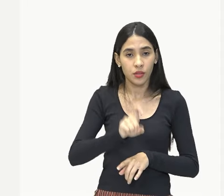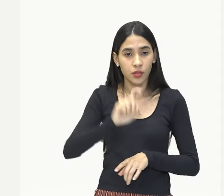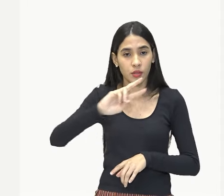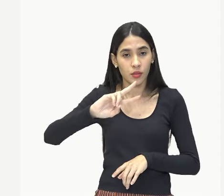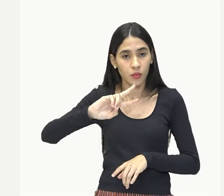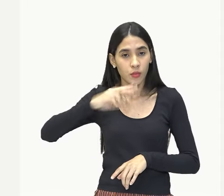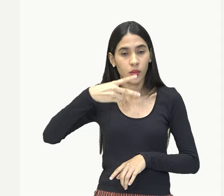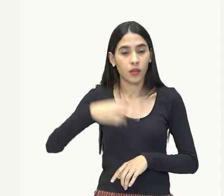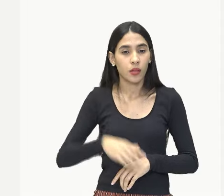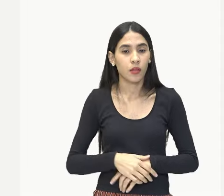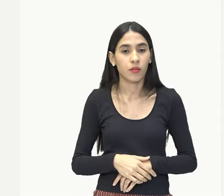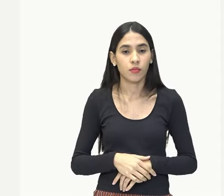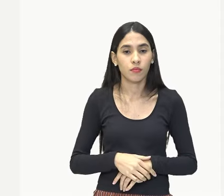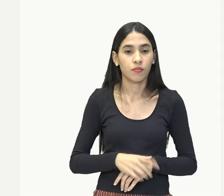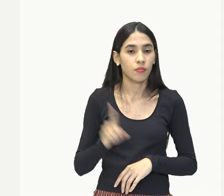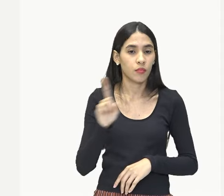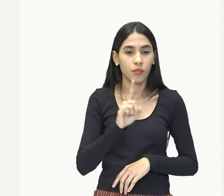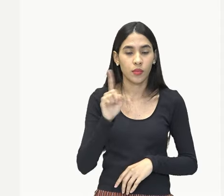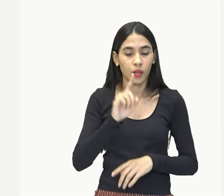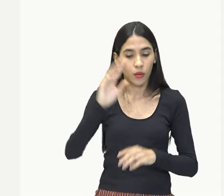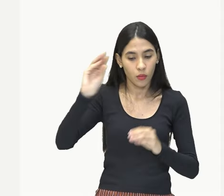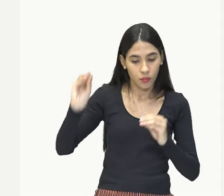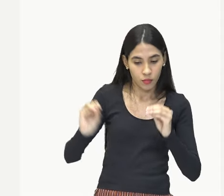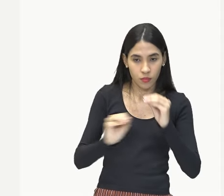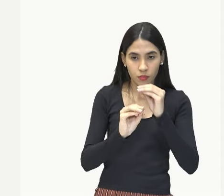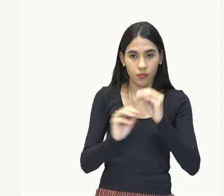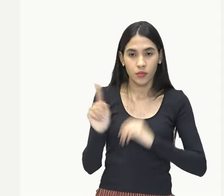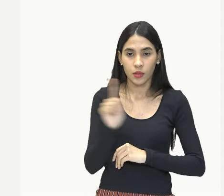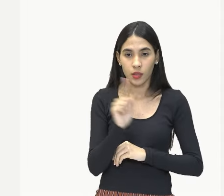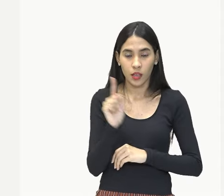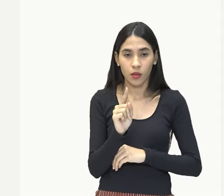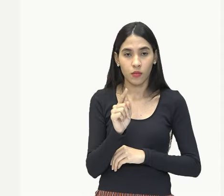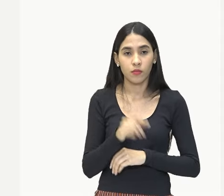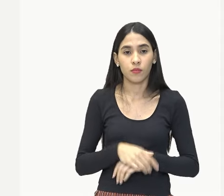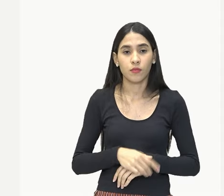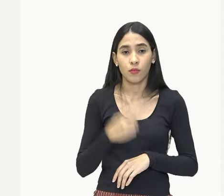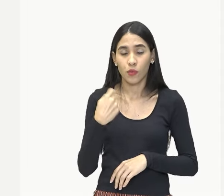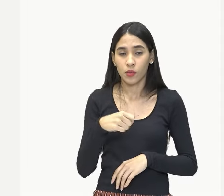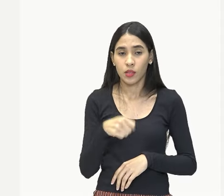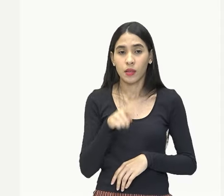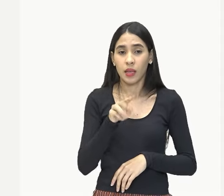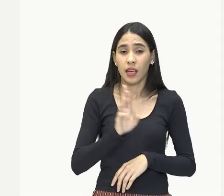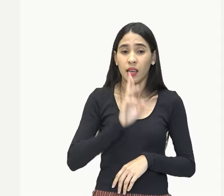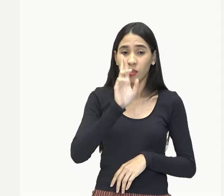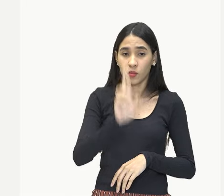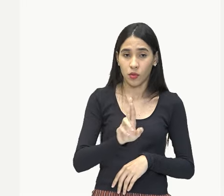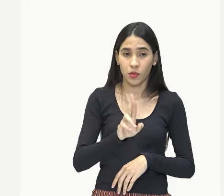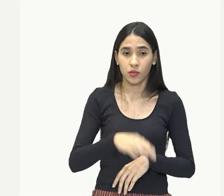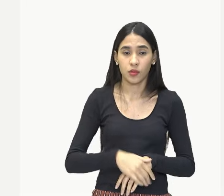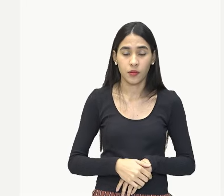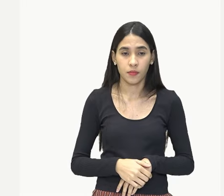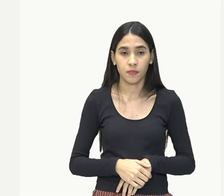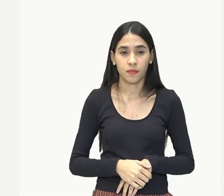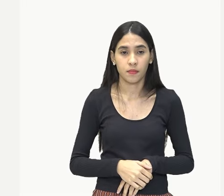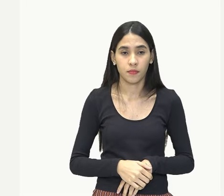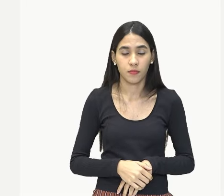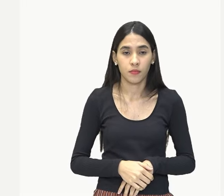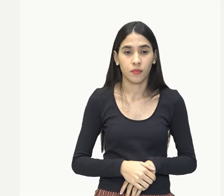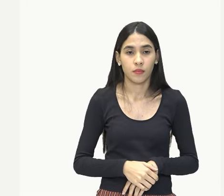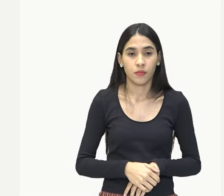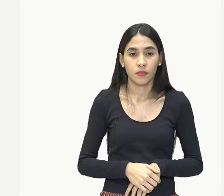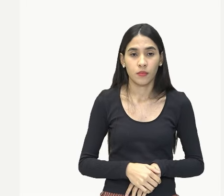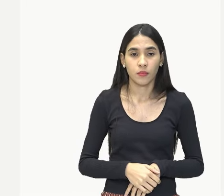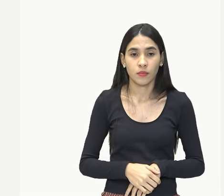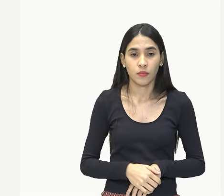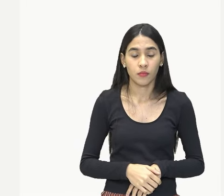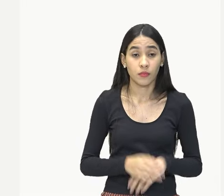quadrado, não são elas que você vai trazer para cá. Você já vai trazer o resultado dessa multiplicação aqui em cima.